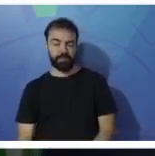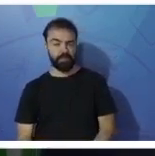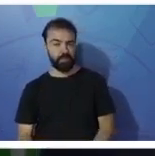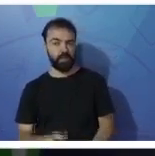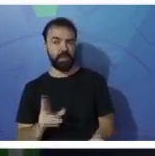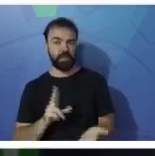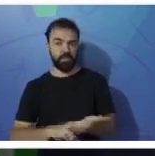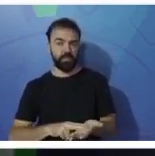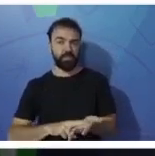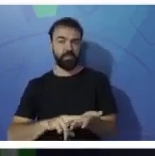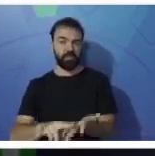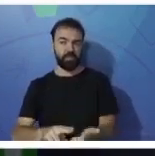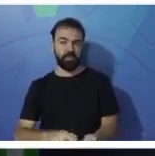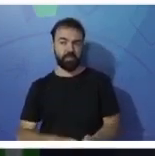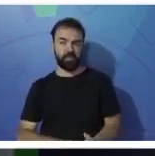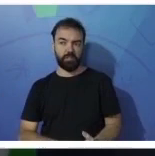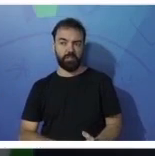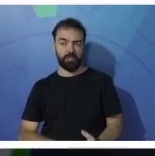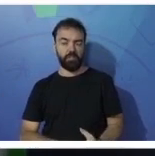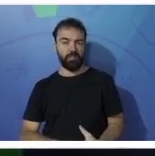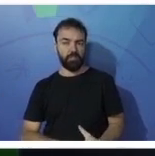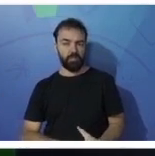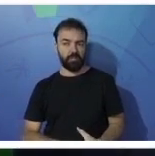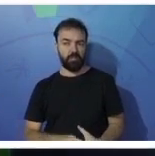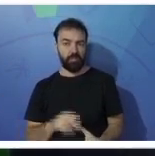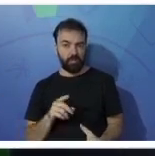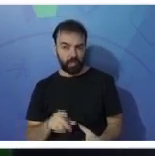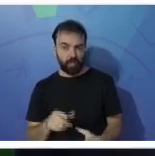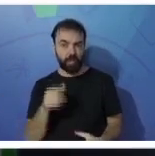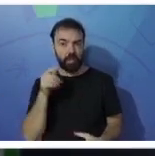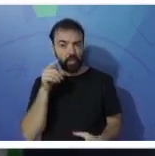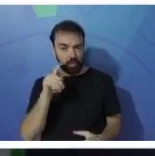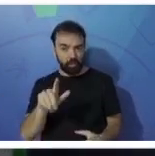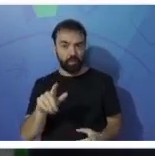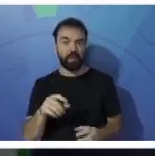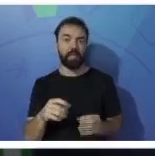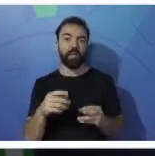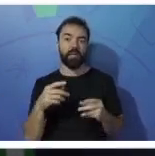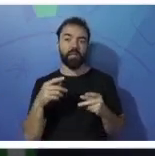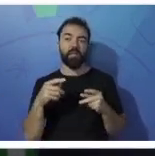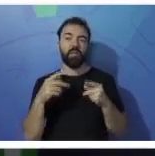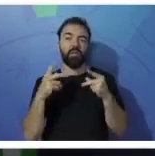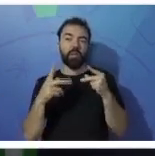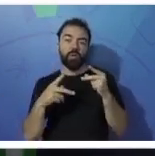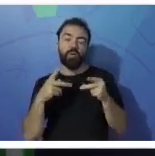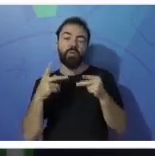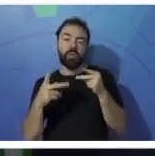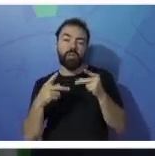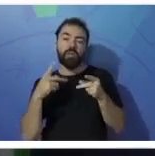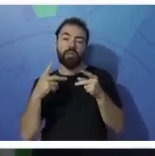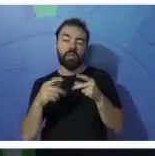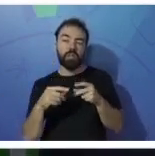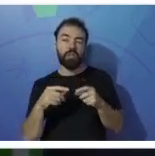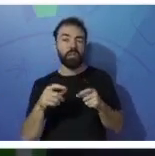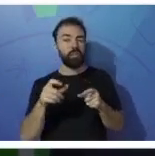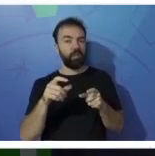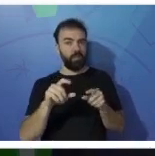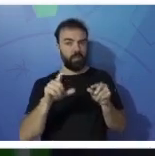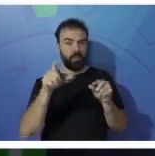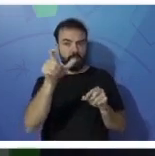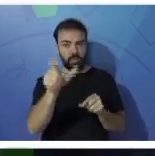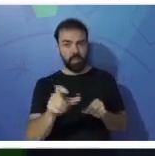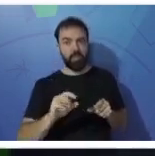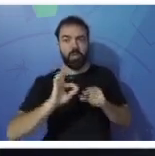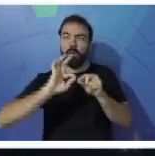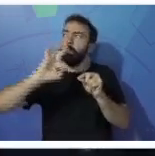carta foi um deles. É uma forma de você estar conversando com alguém que não está perto de você, uma pessoa que está